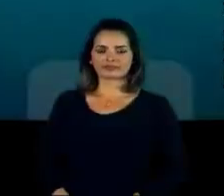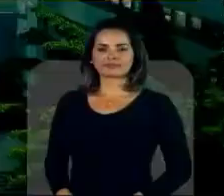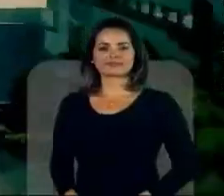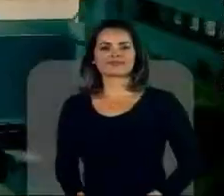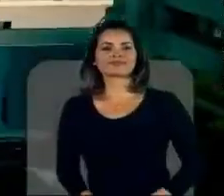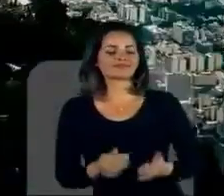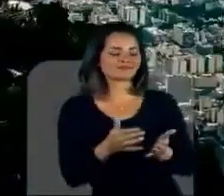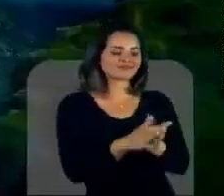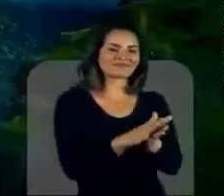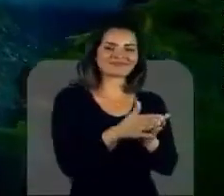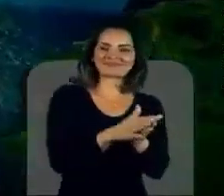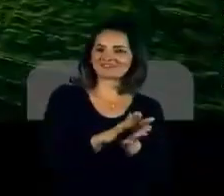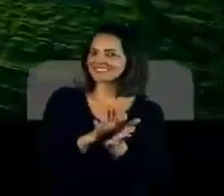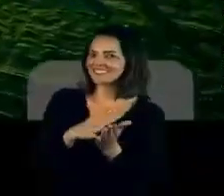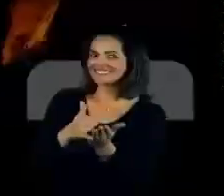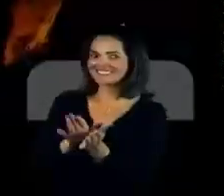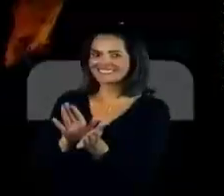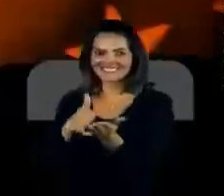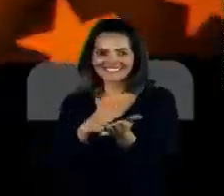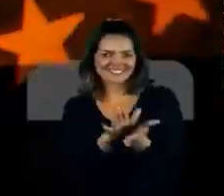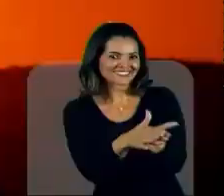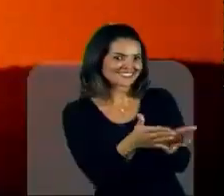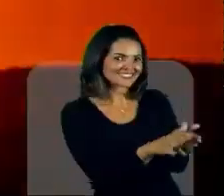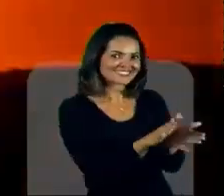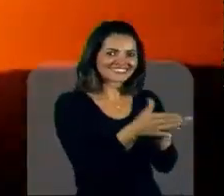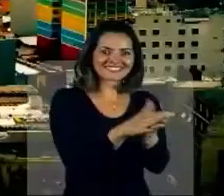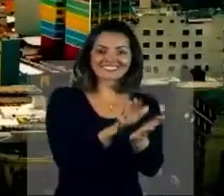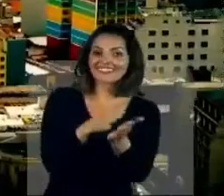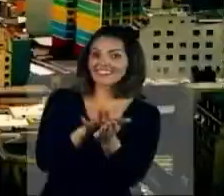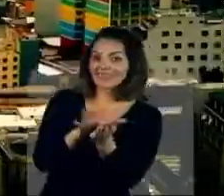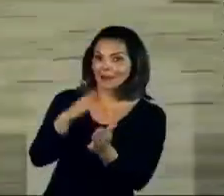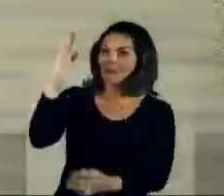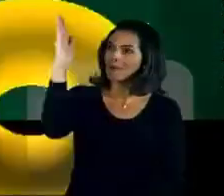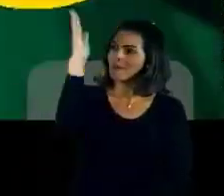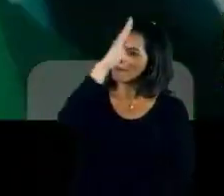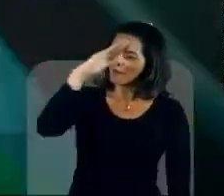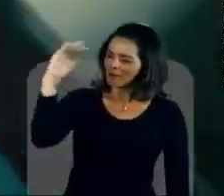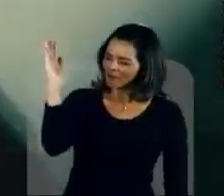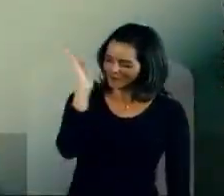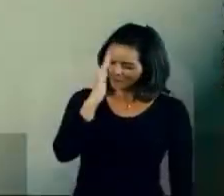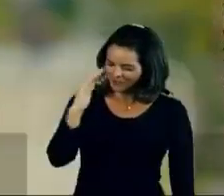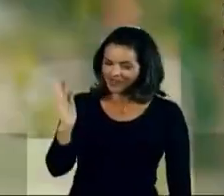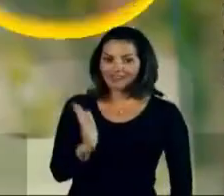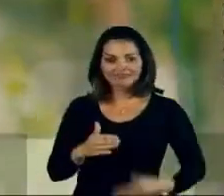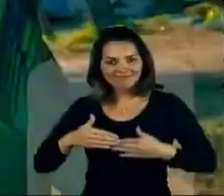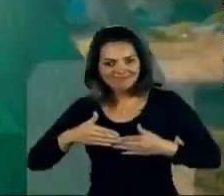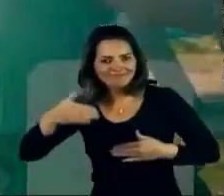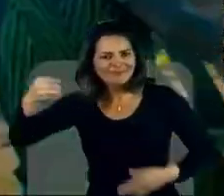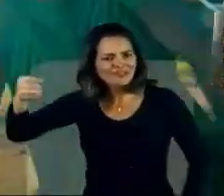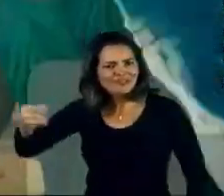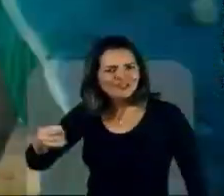Pelo bem do Brasil, está raiando um novo tempo,